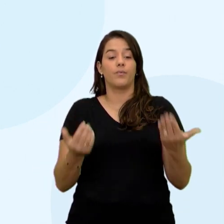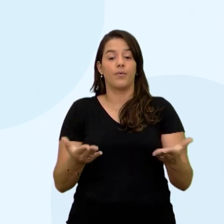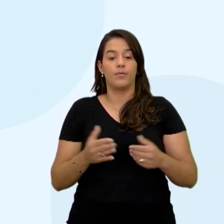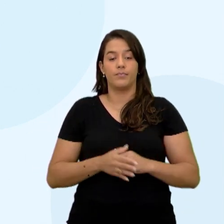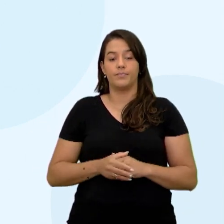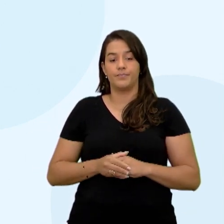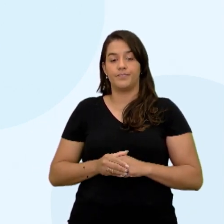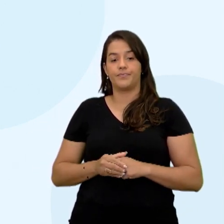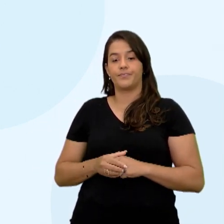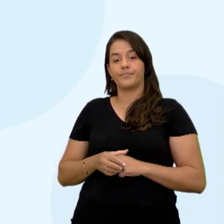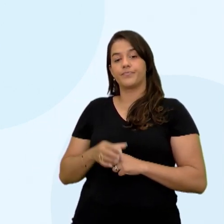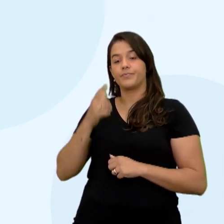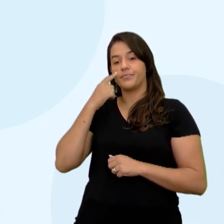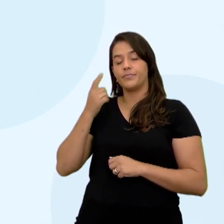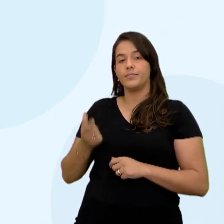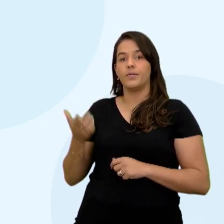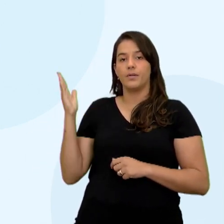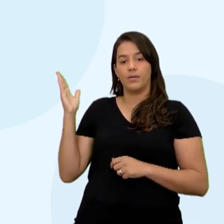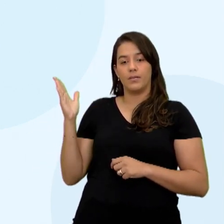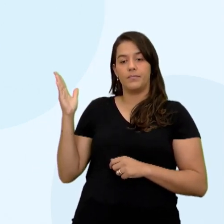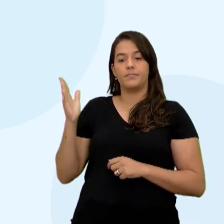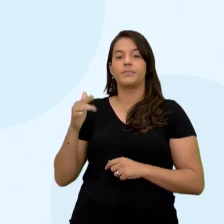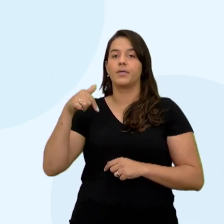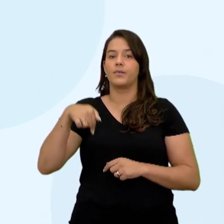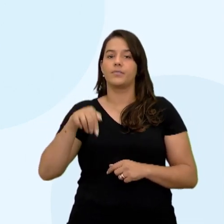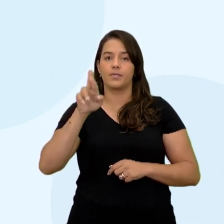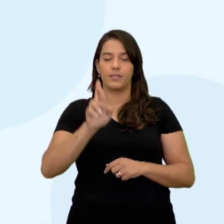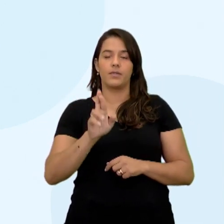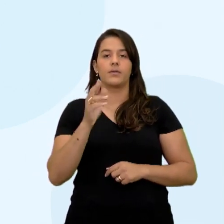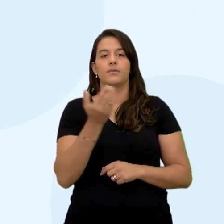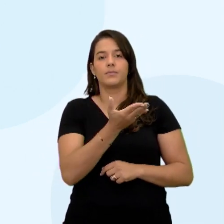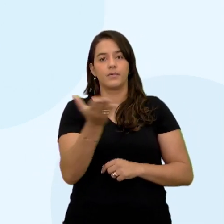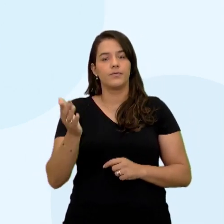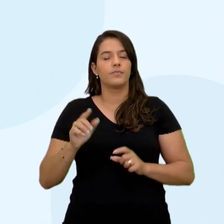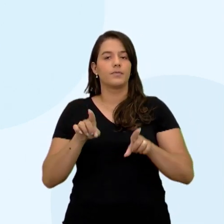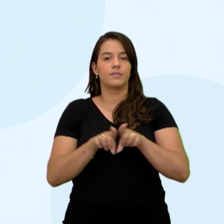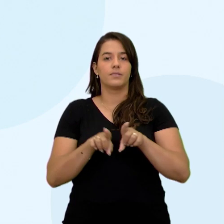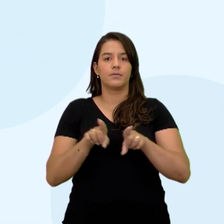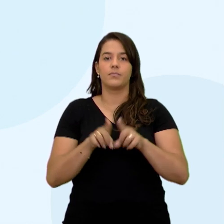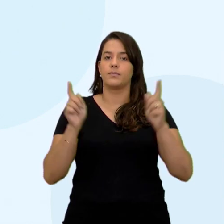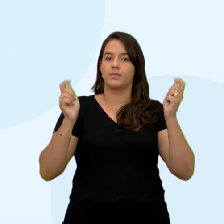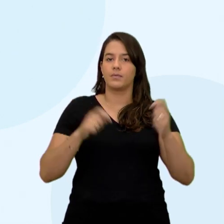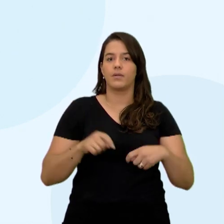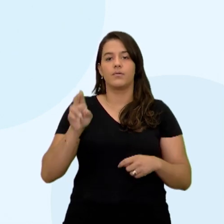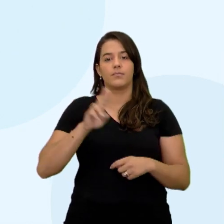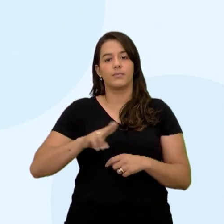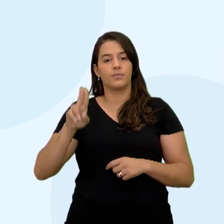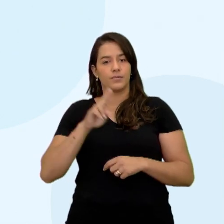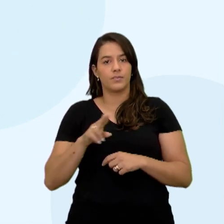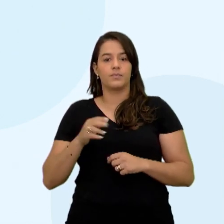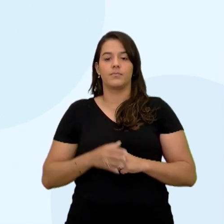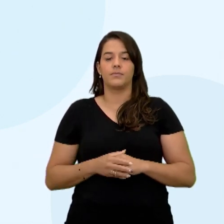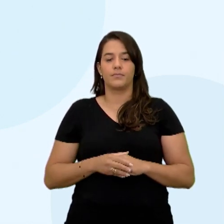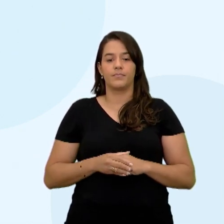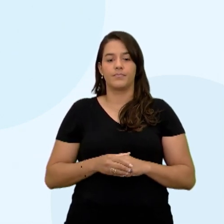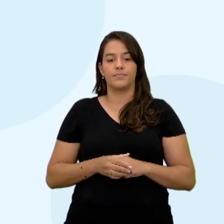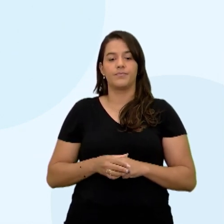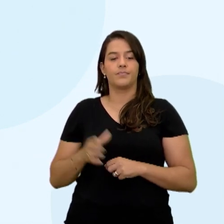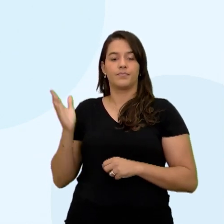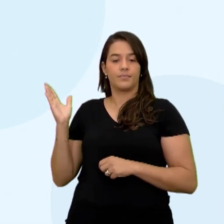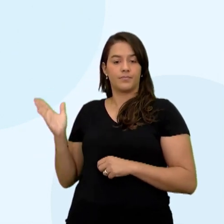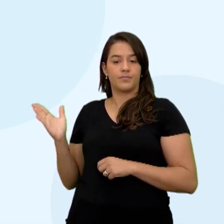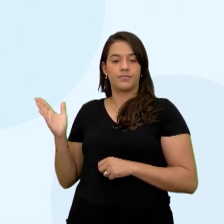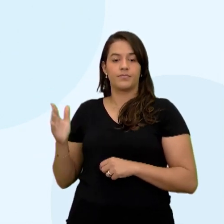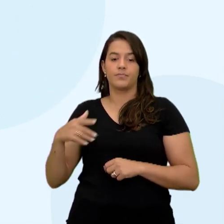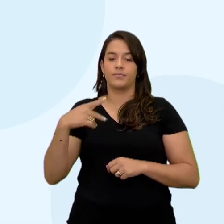Aqui alguns, olha, vou até colocar na tela um QR Code para você poder... né, já ir atrás. Padlet é uma ótima forma de